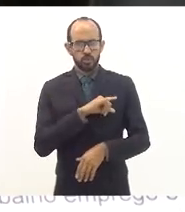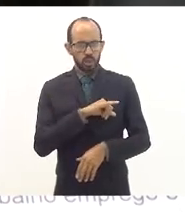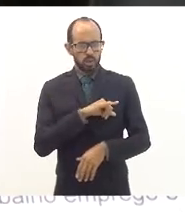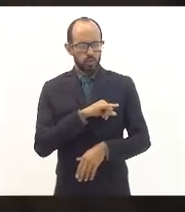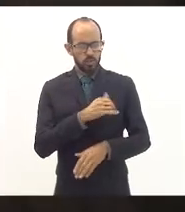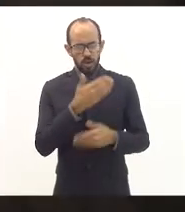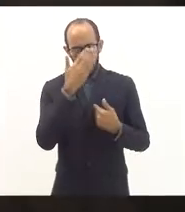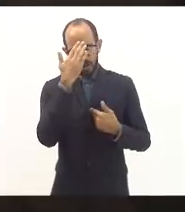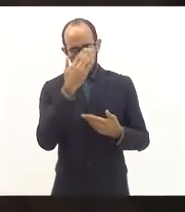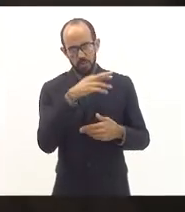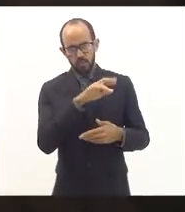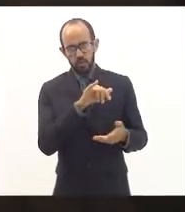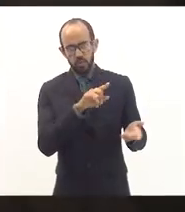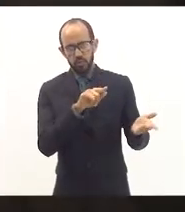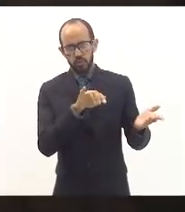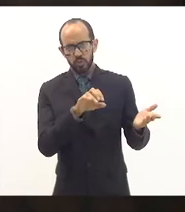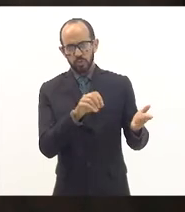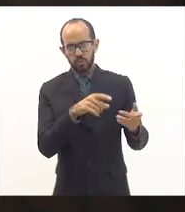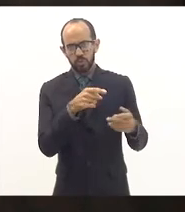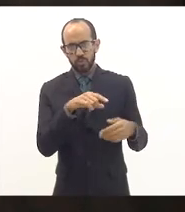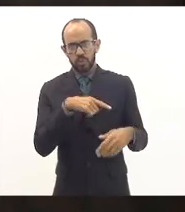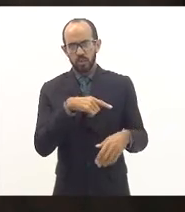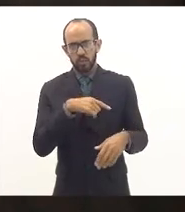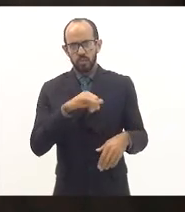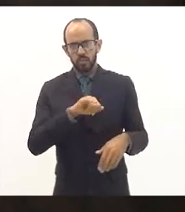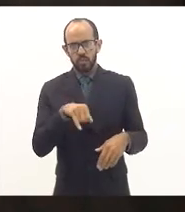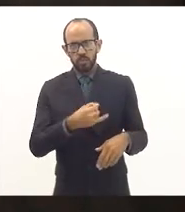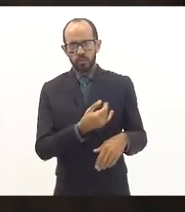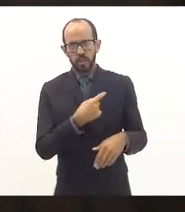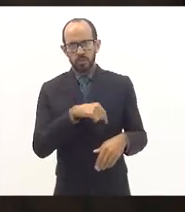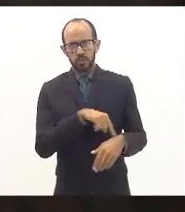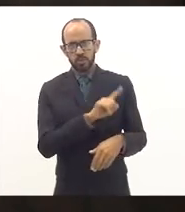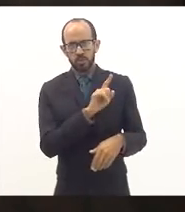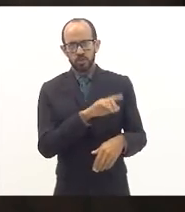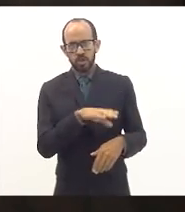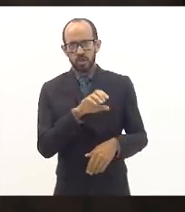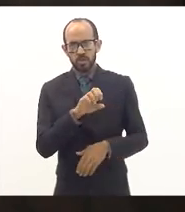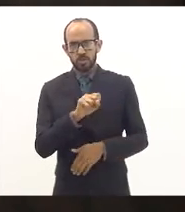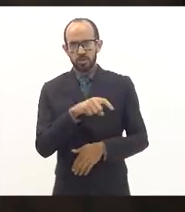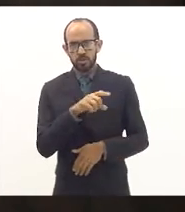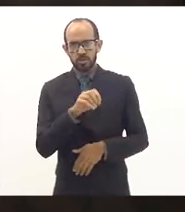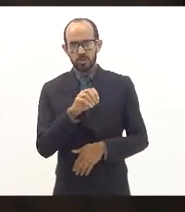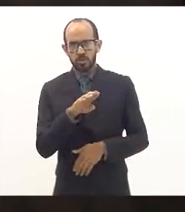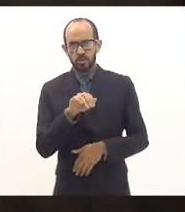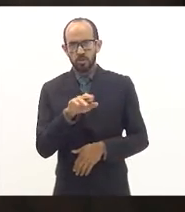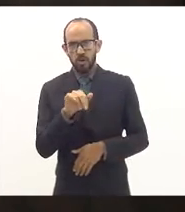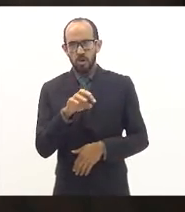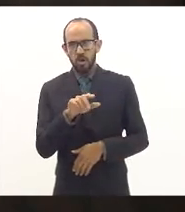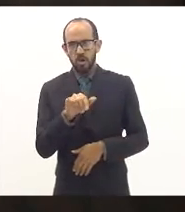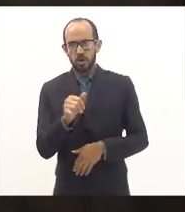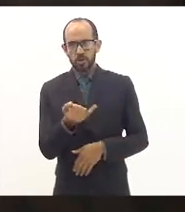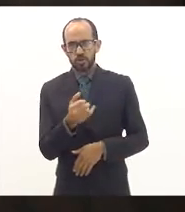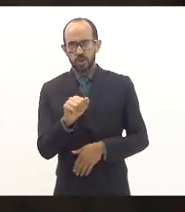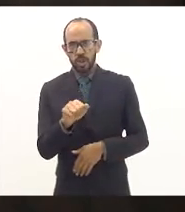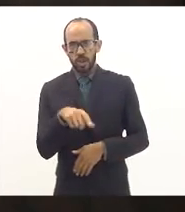agradecer, você que teve a oportunidade de ir conosco a São Borja, fomos eu, você e o Lupe no ano passado, né, tivemos